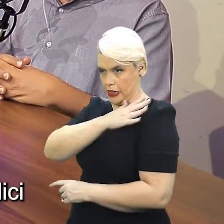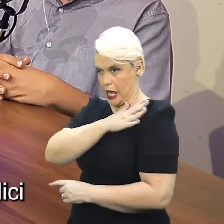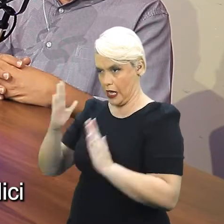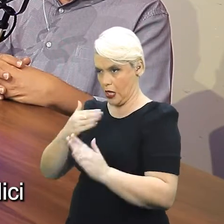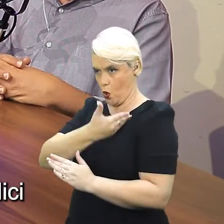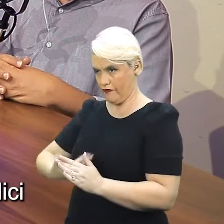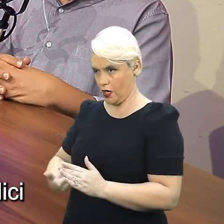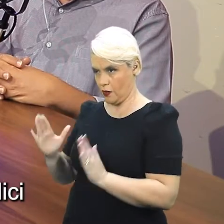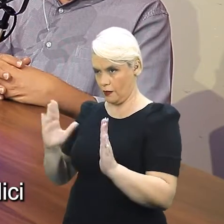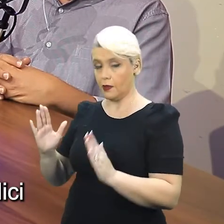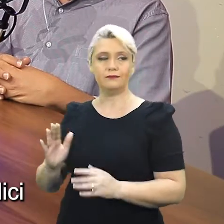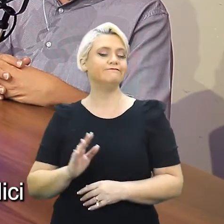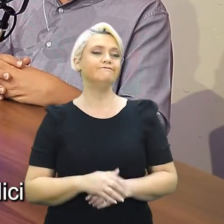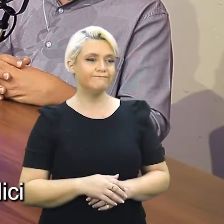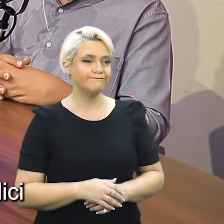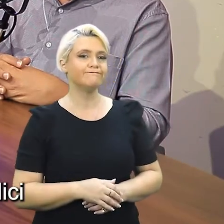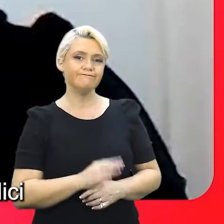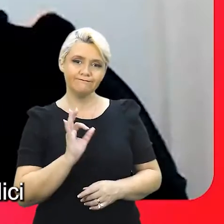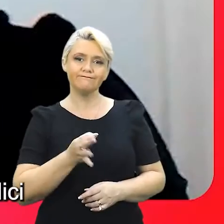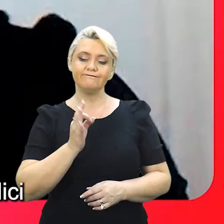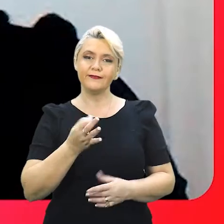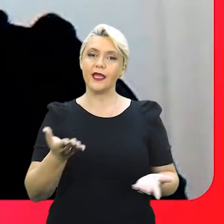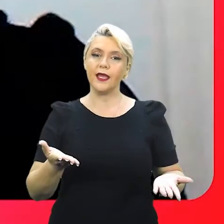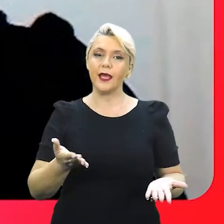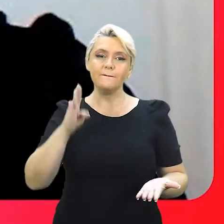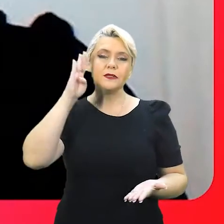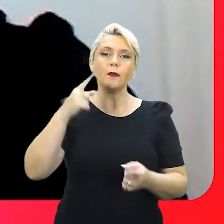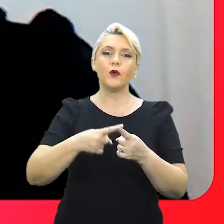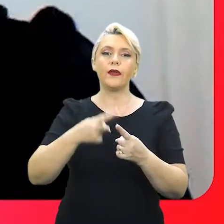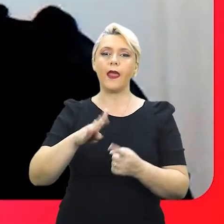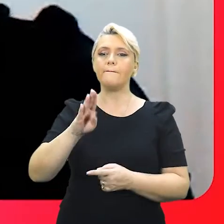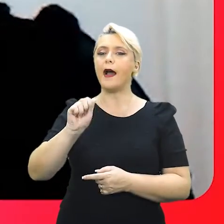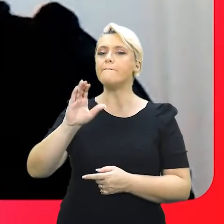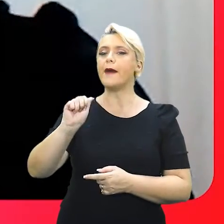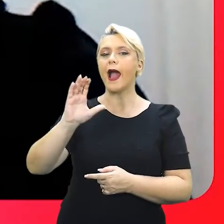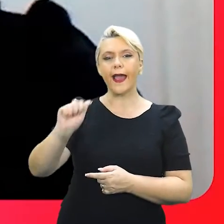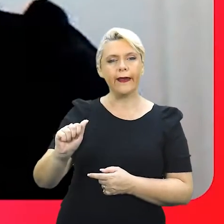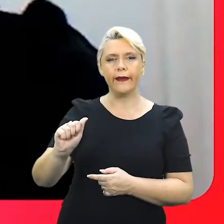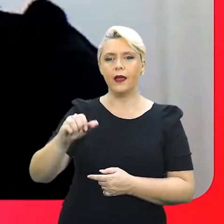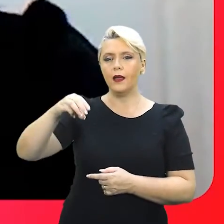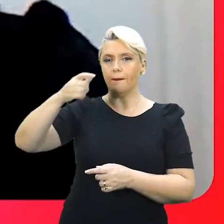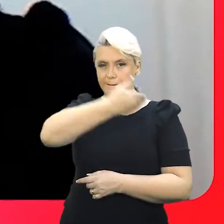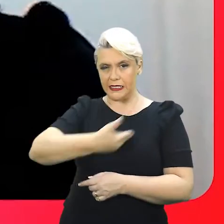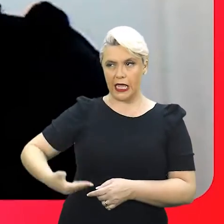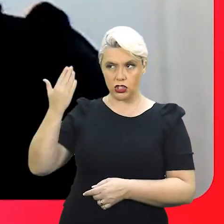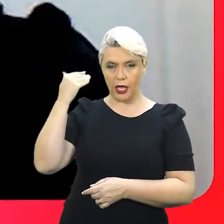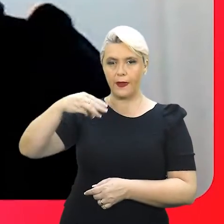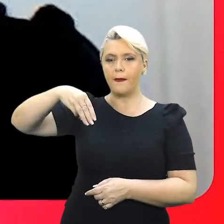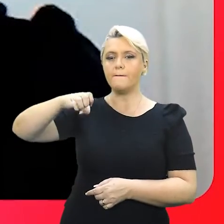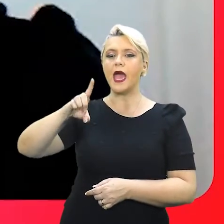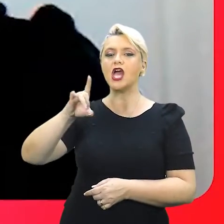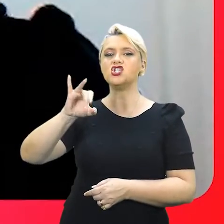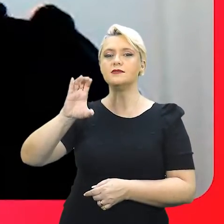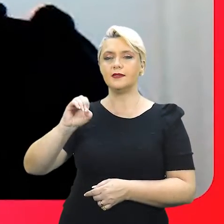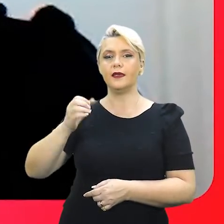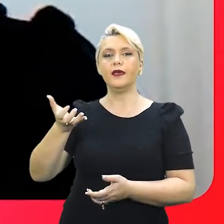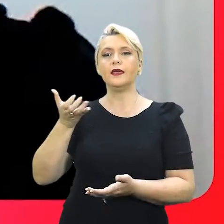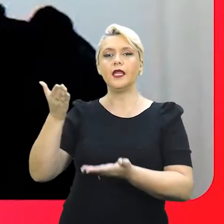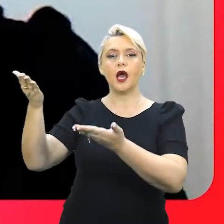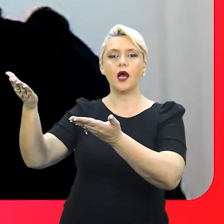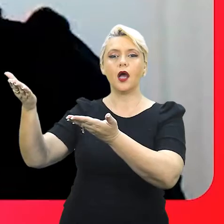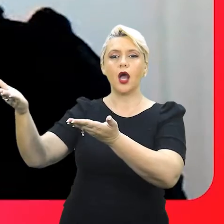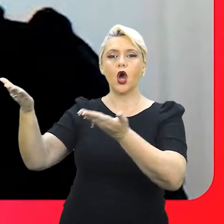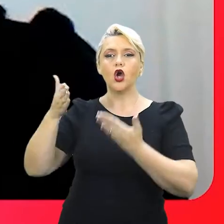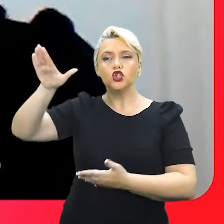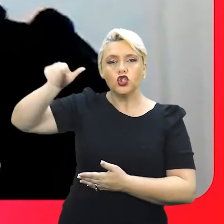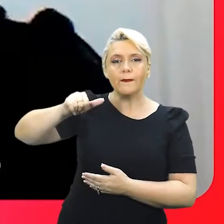Foi exclusivamente porque o babaca do Médici Ah, quis que ele convocasse o Dario,